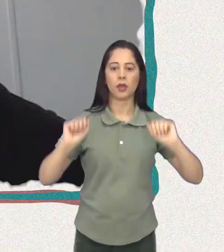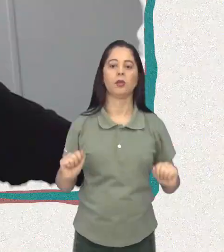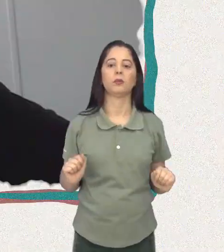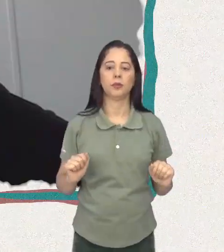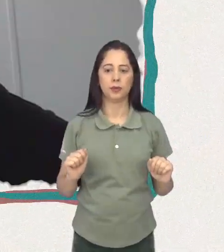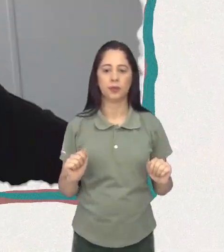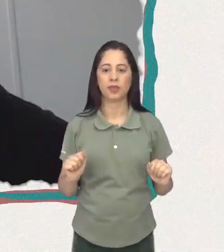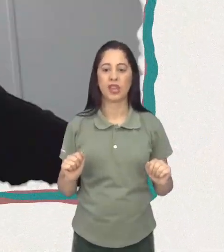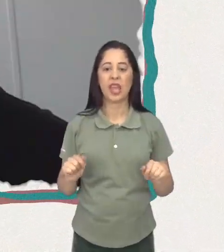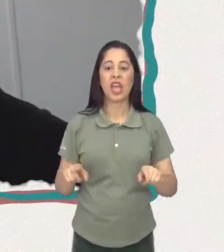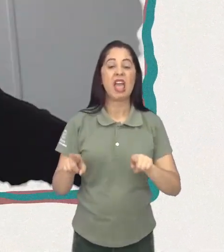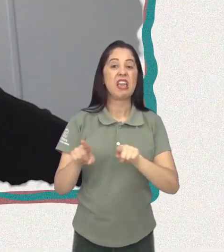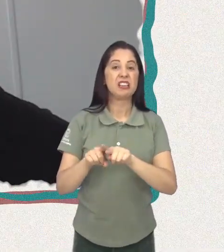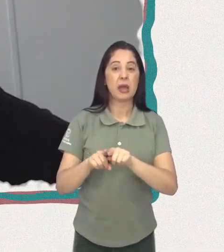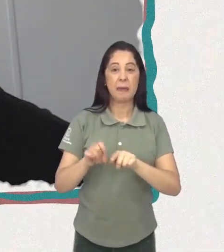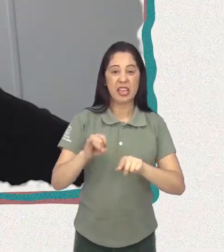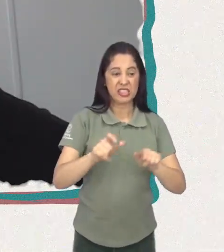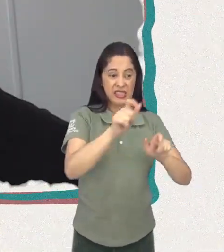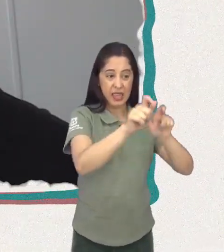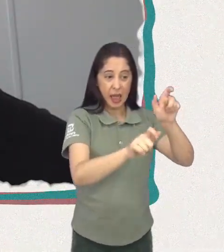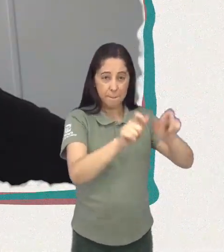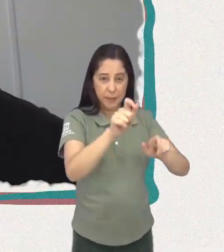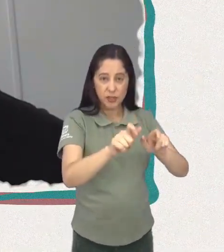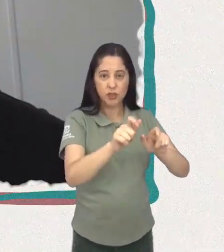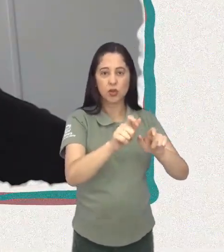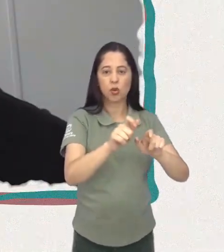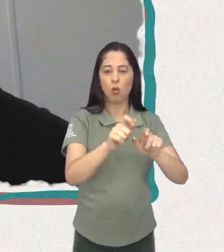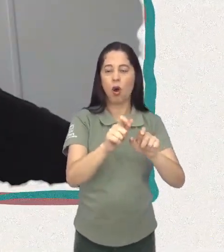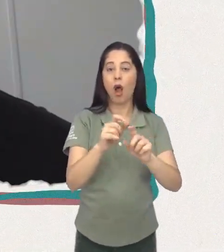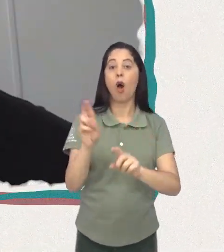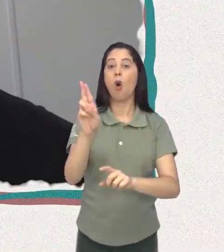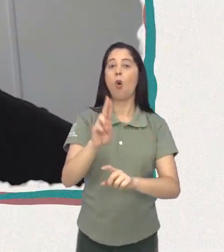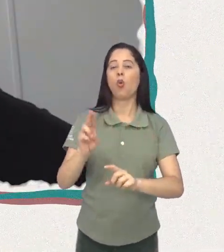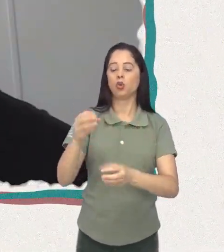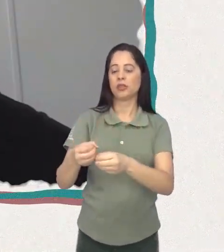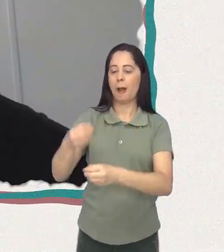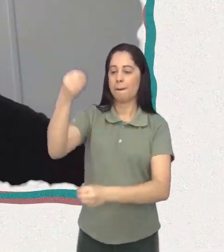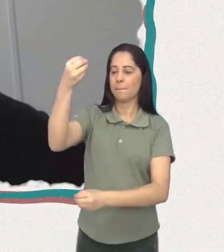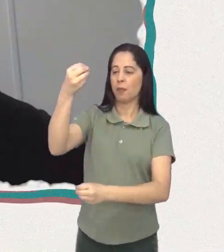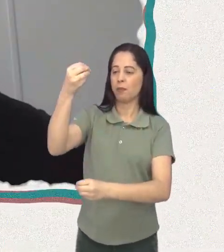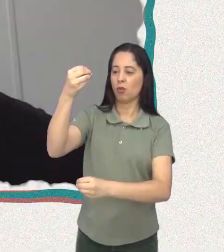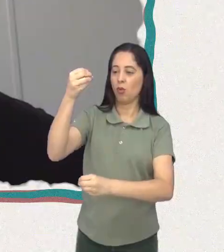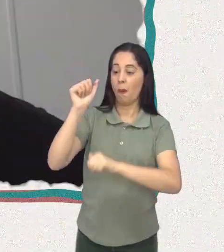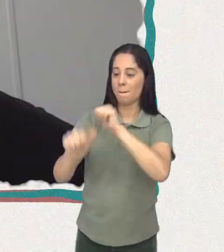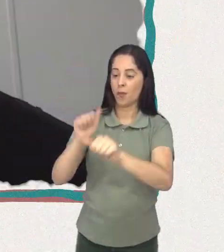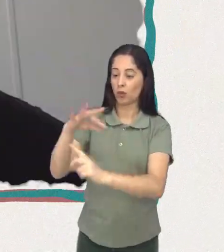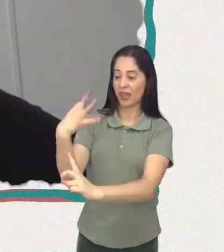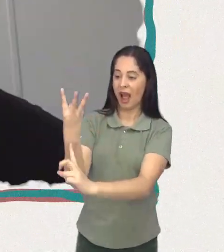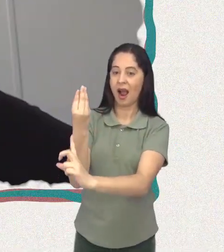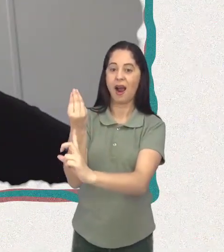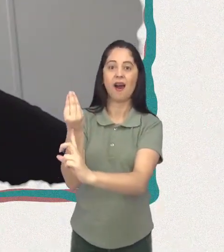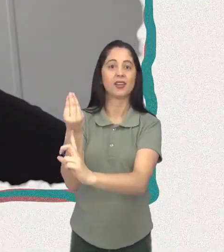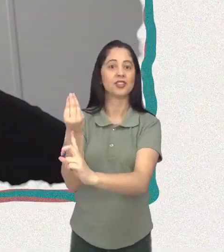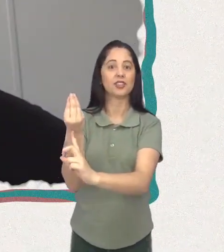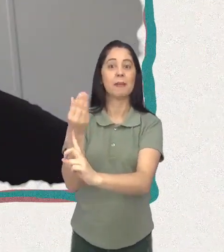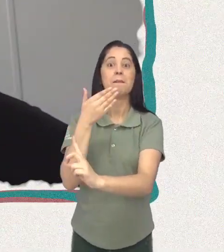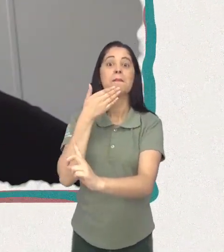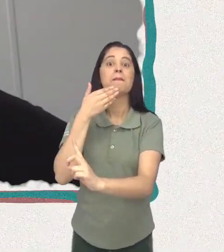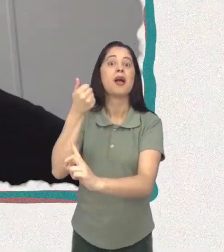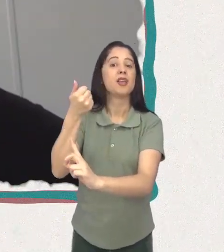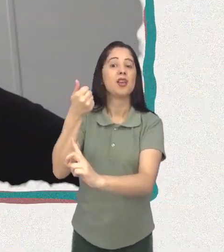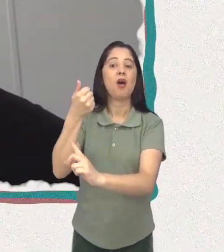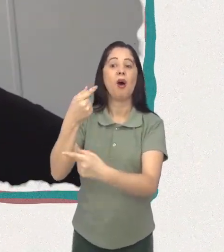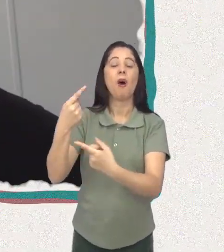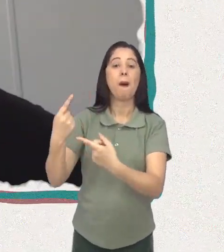capacidade. E quando o artesão acaba transformando isso numa obra, né? O que acontece? Esse material dura mais